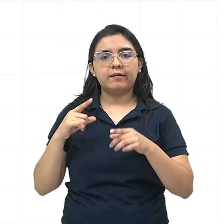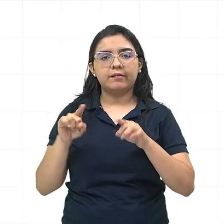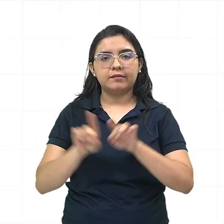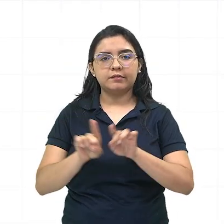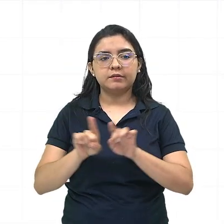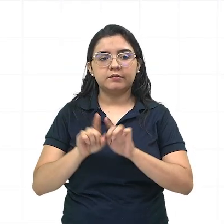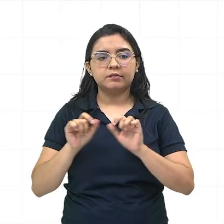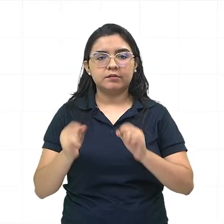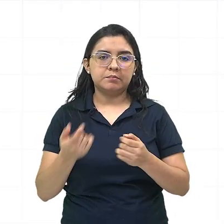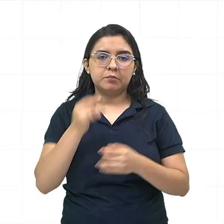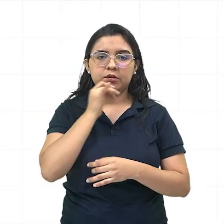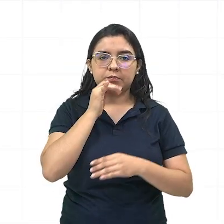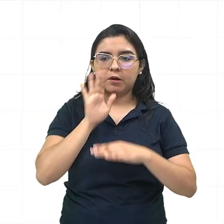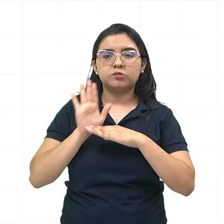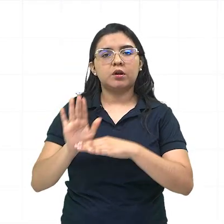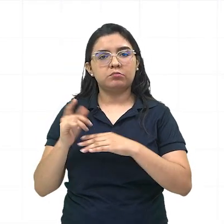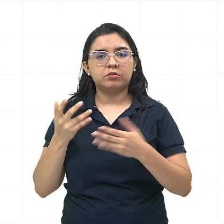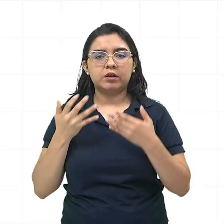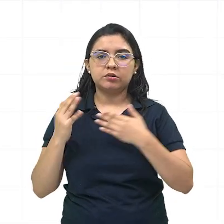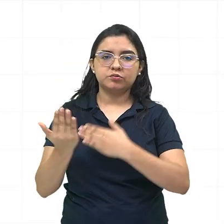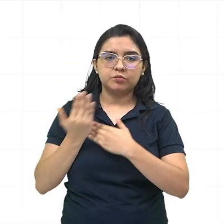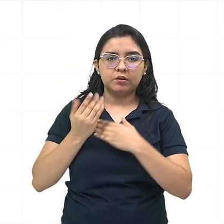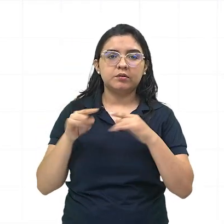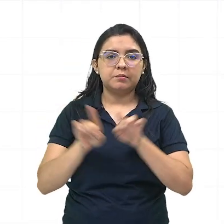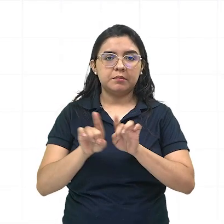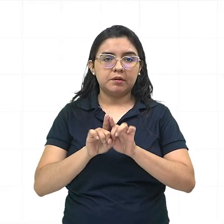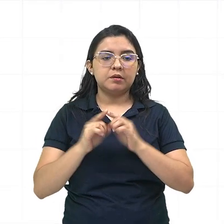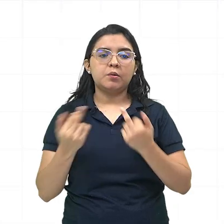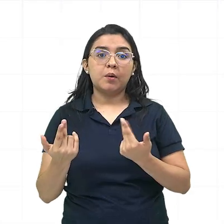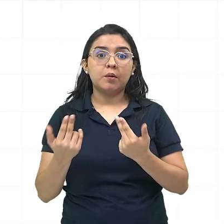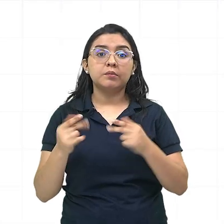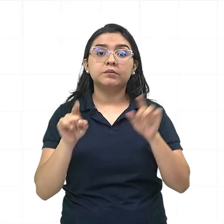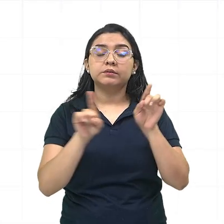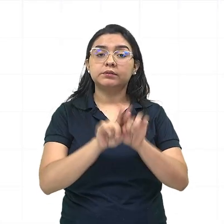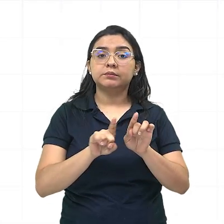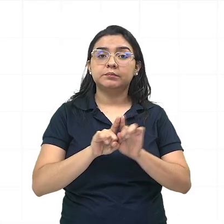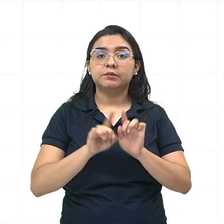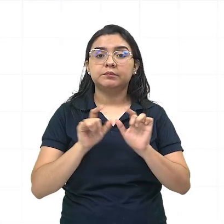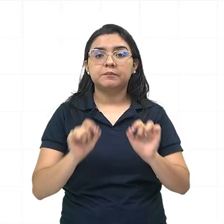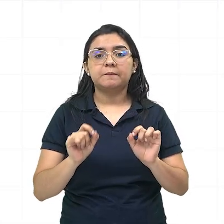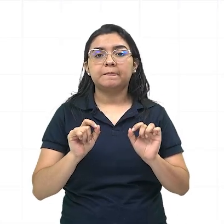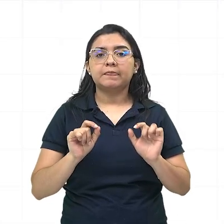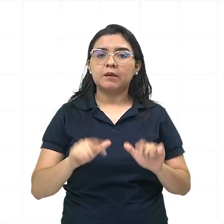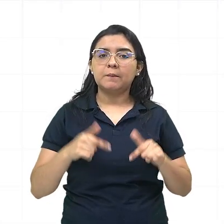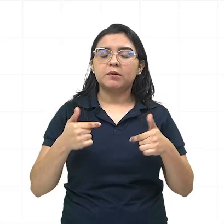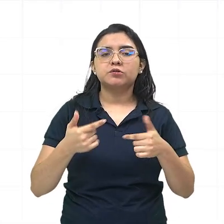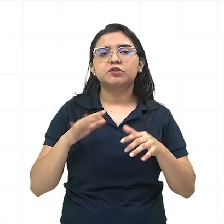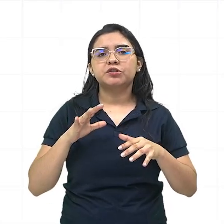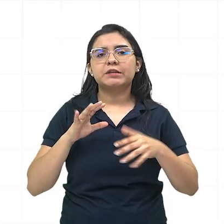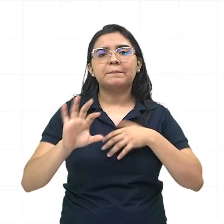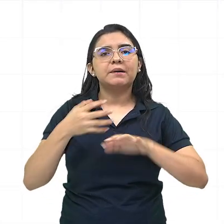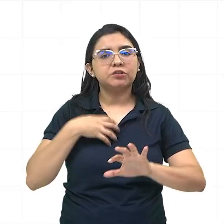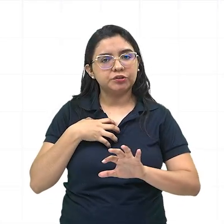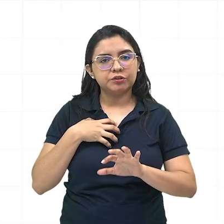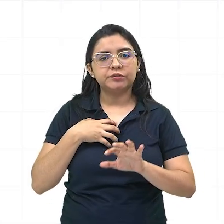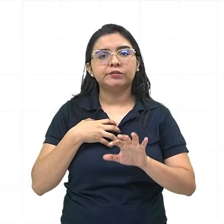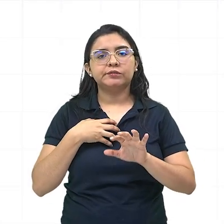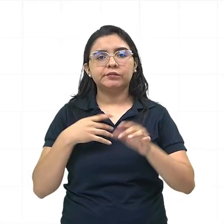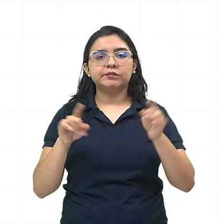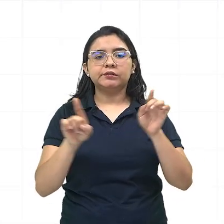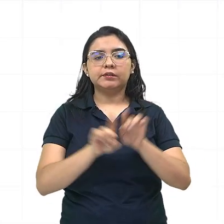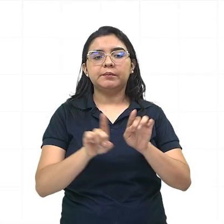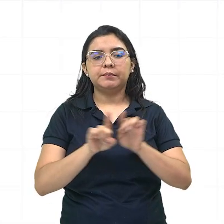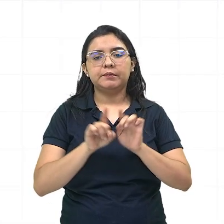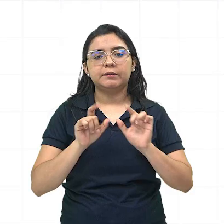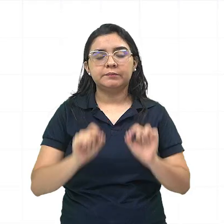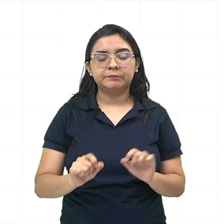o outro como eu gostaria de ser tratado. Que além de ser uma atitude de empatia, é uma atitude também